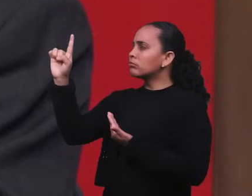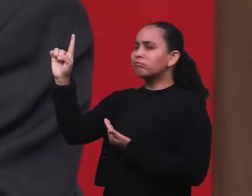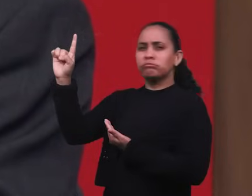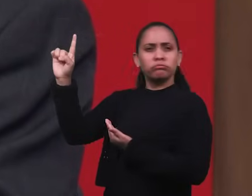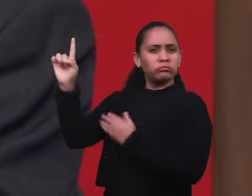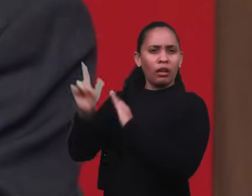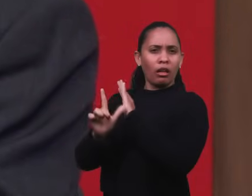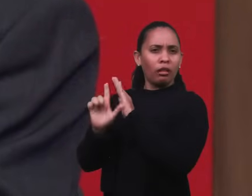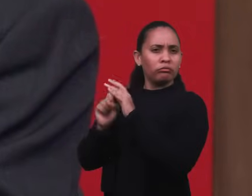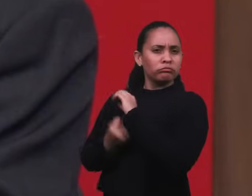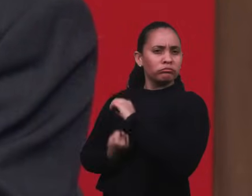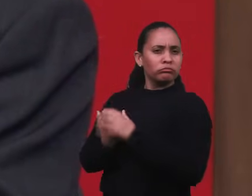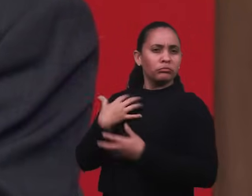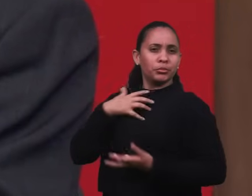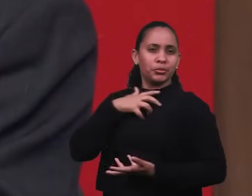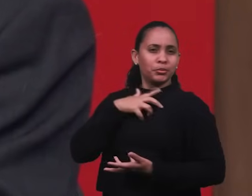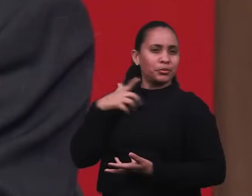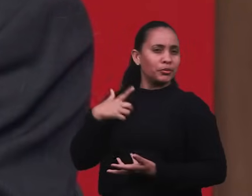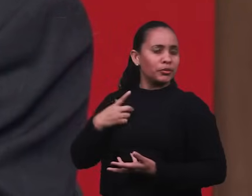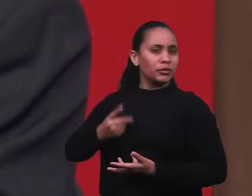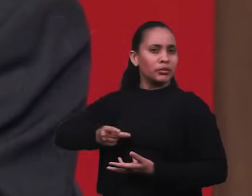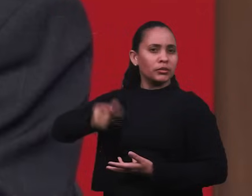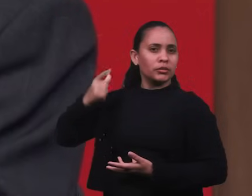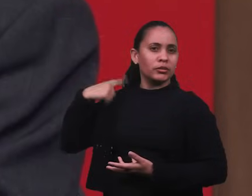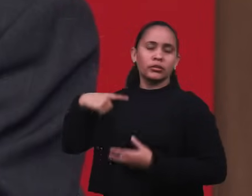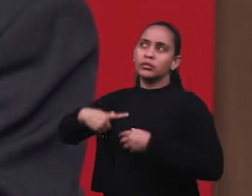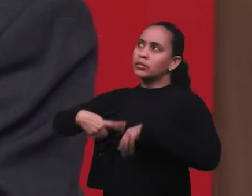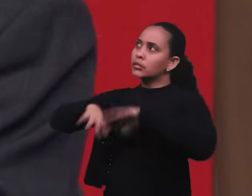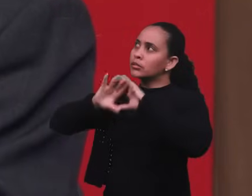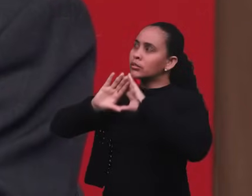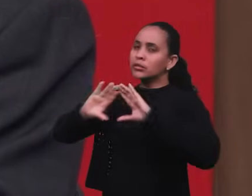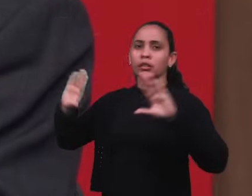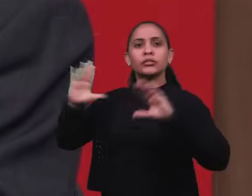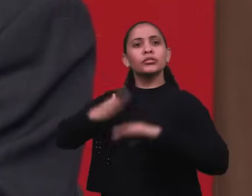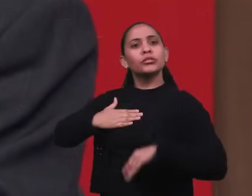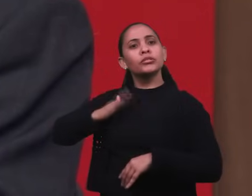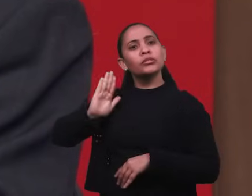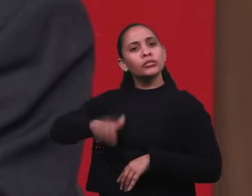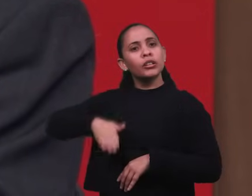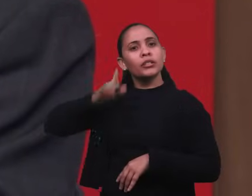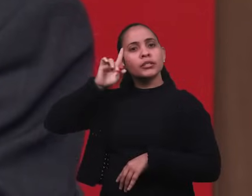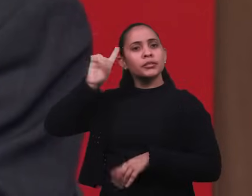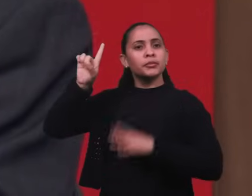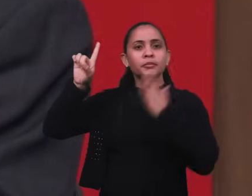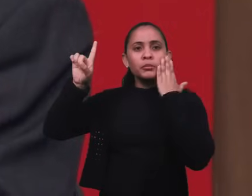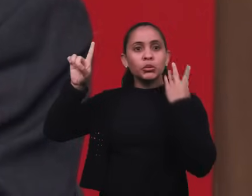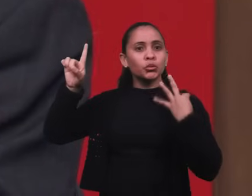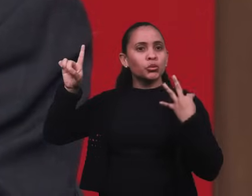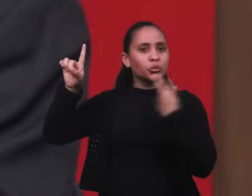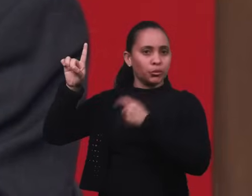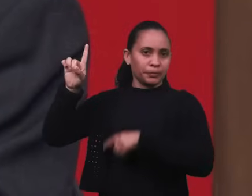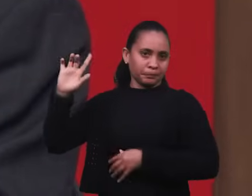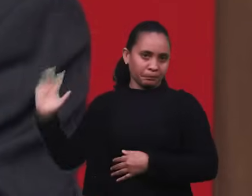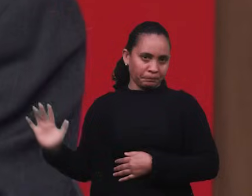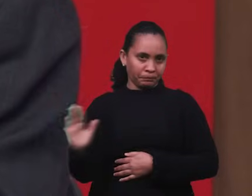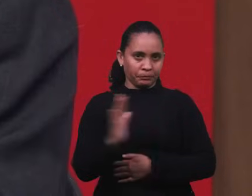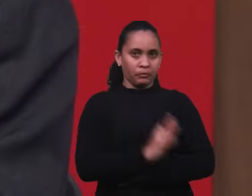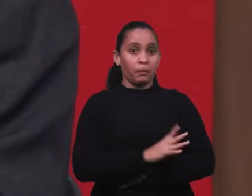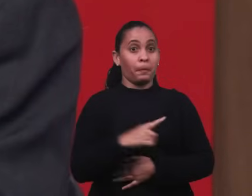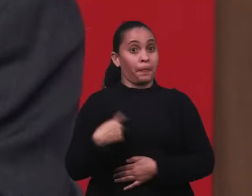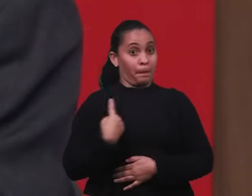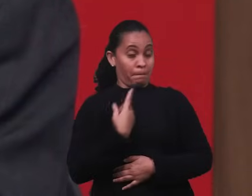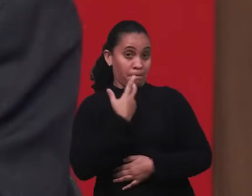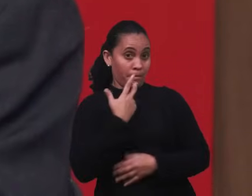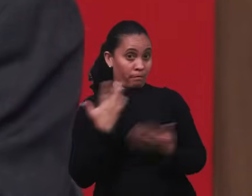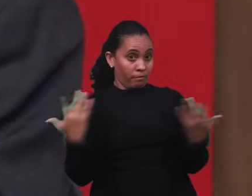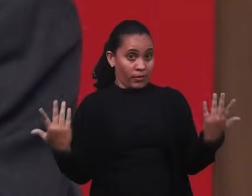sempre. Desde a eternidade, Deus, ele já sabia de todas as coisas. Mas nós vamos